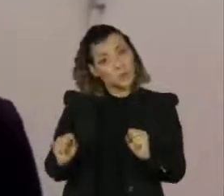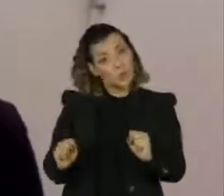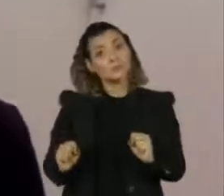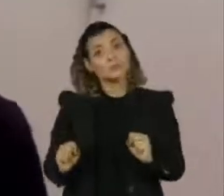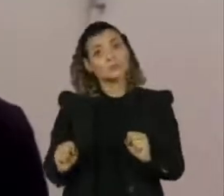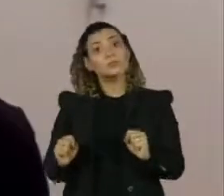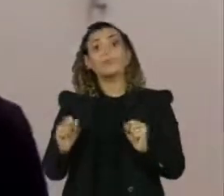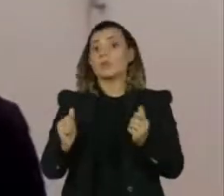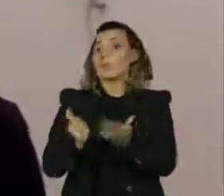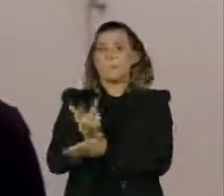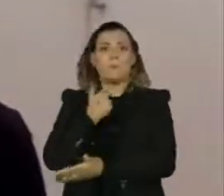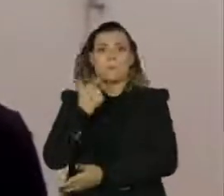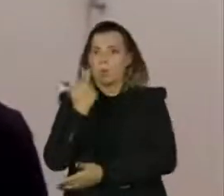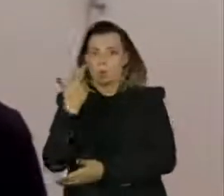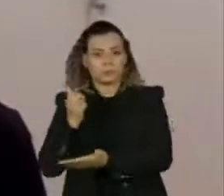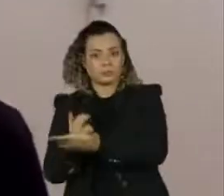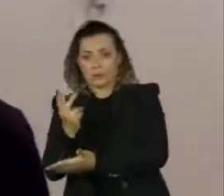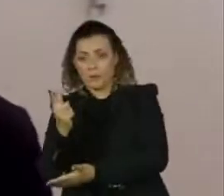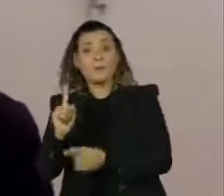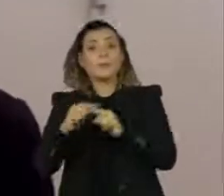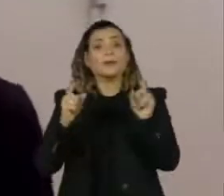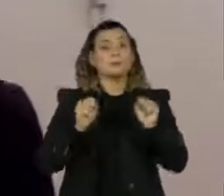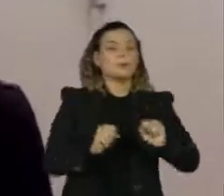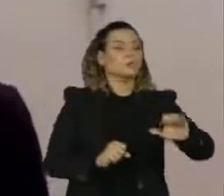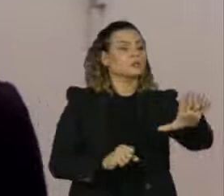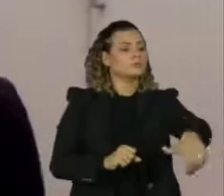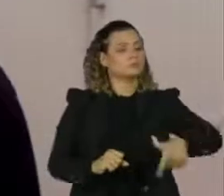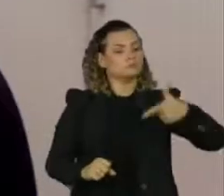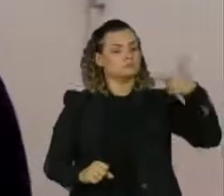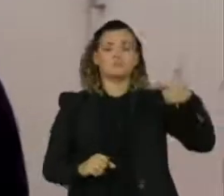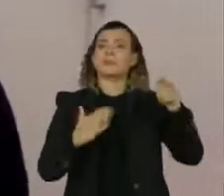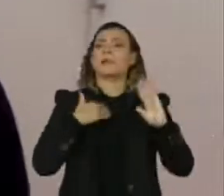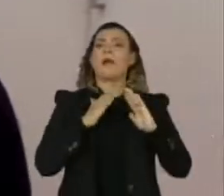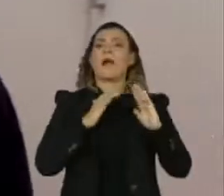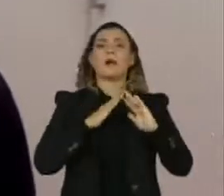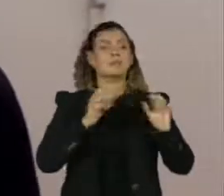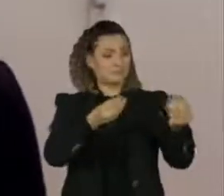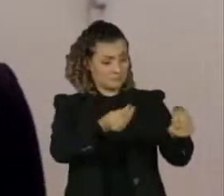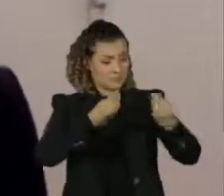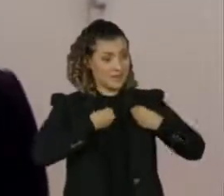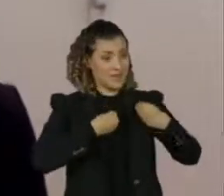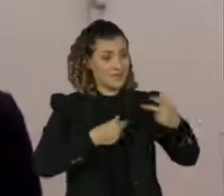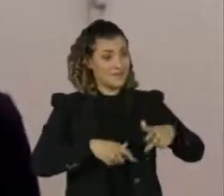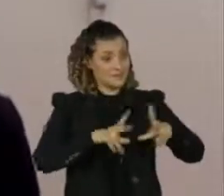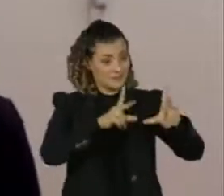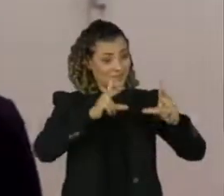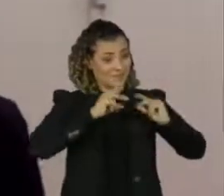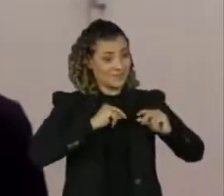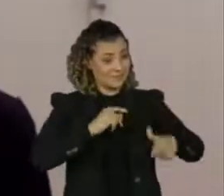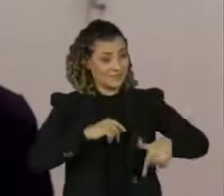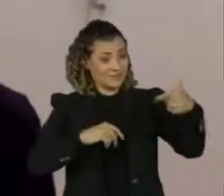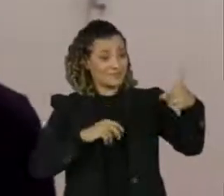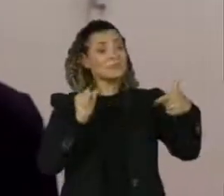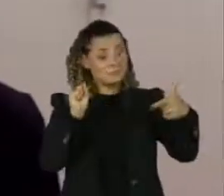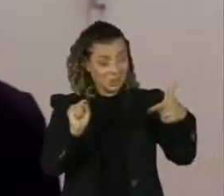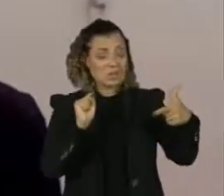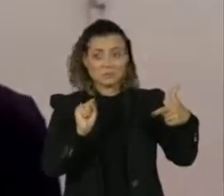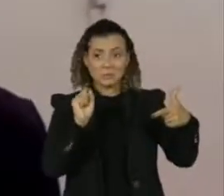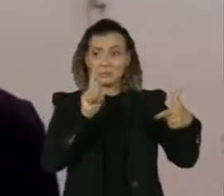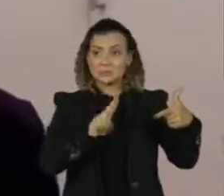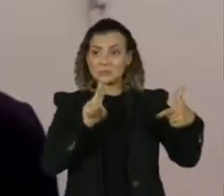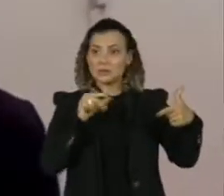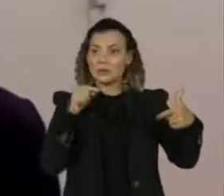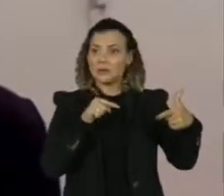ele não possa comprar, ele possa ter acesso às armas em casa. Então, se alguém lhe dá uma arma de presente, ele pode ter acesso a essa arma. São só